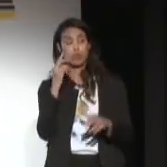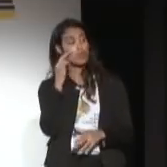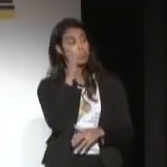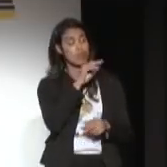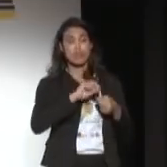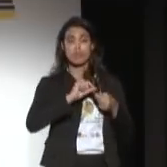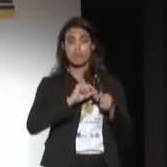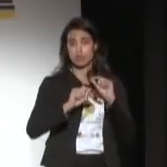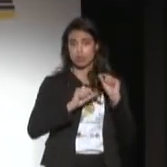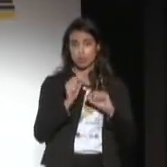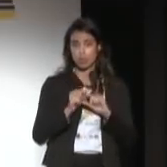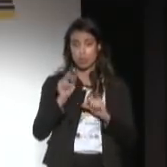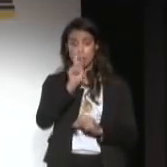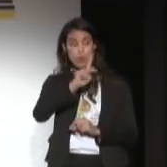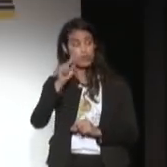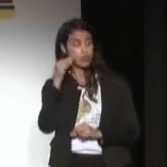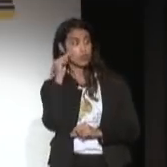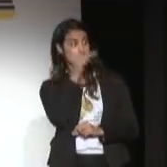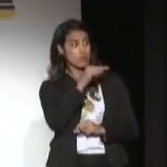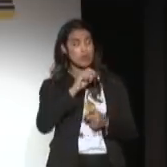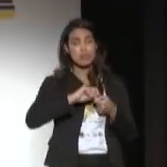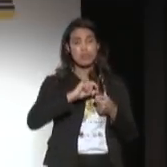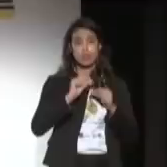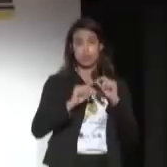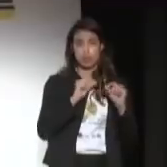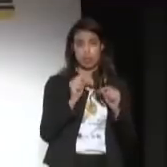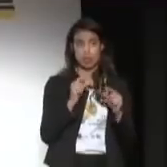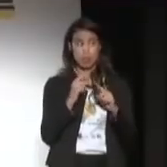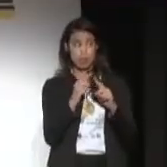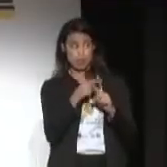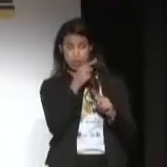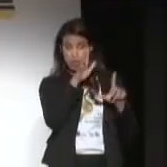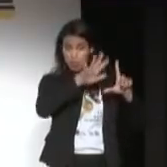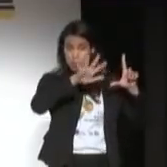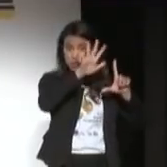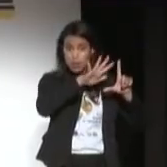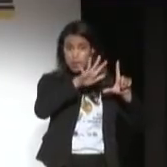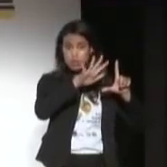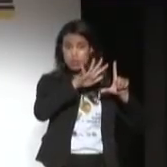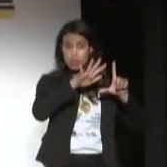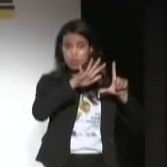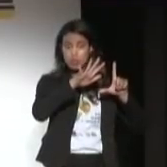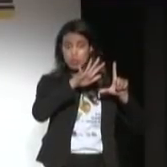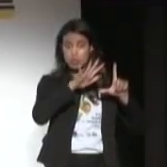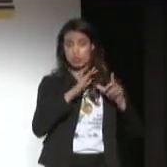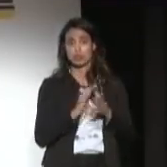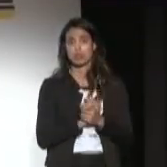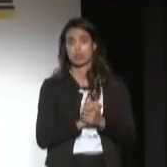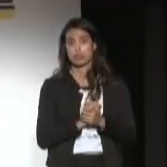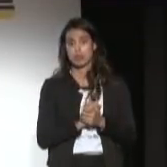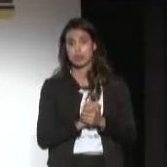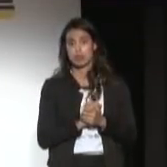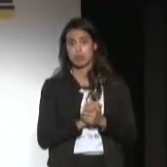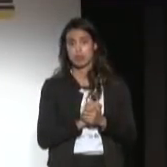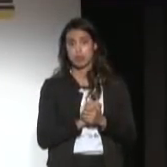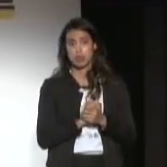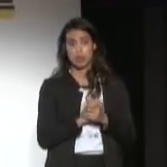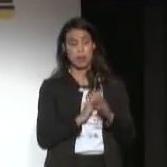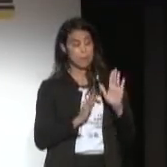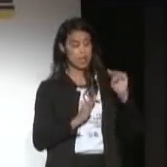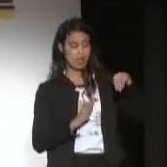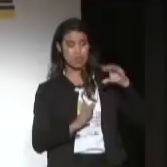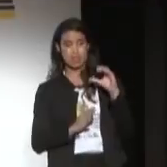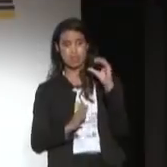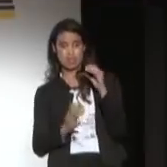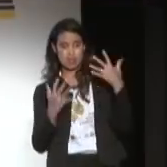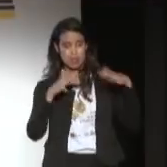essa imagem? O que o professor faz quando olha essa imagem? Porque essa imagem, traduzida na implementação da